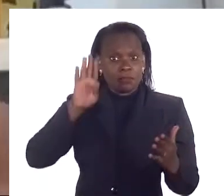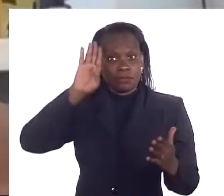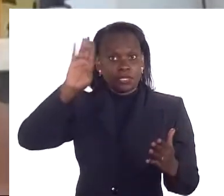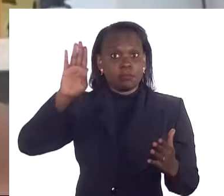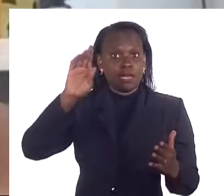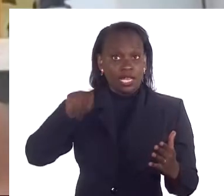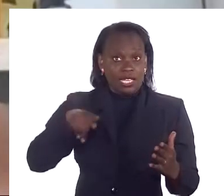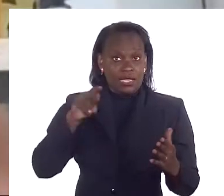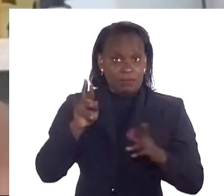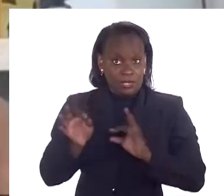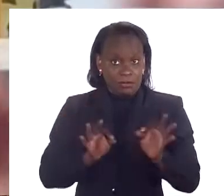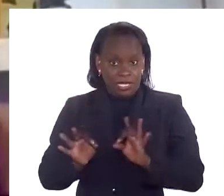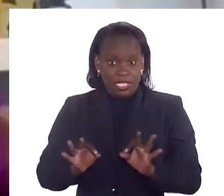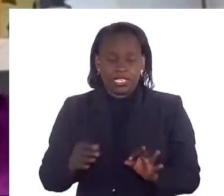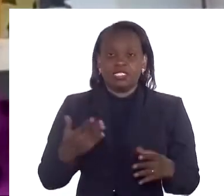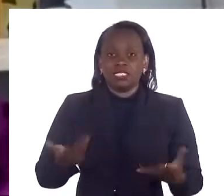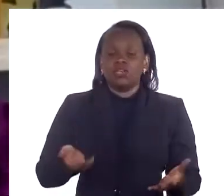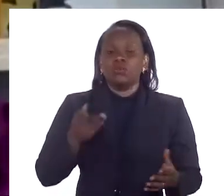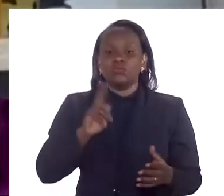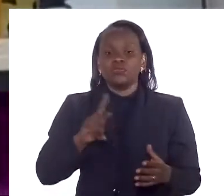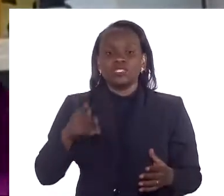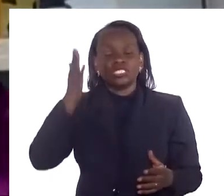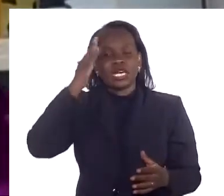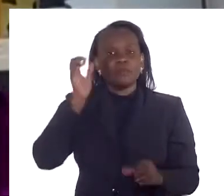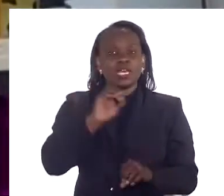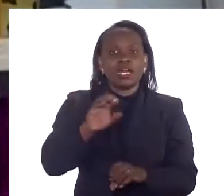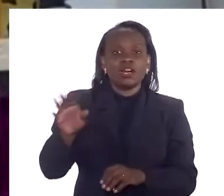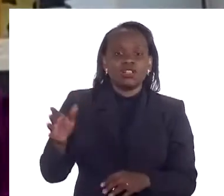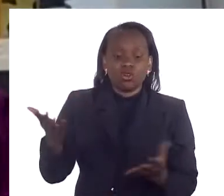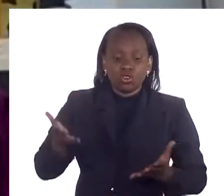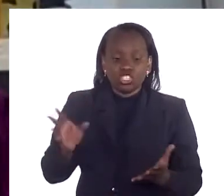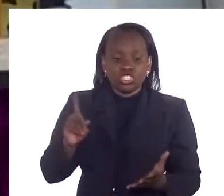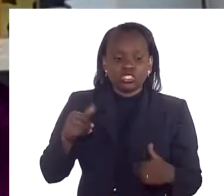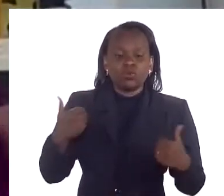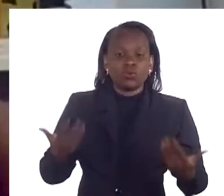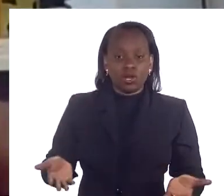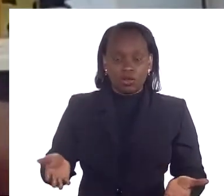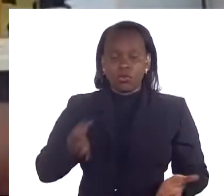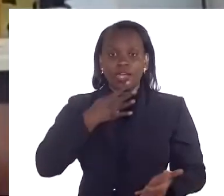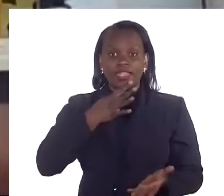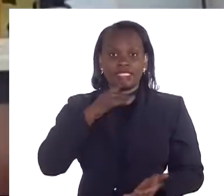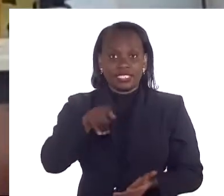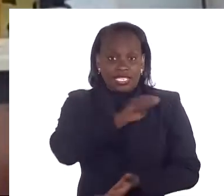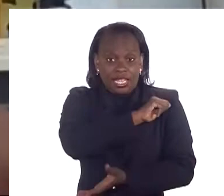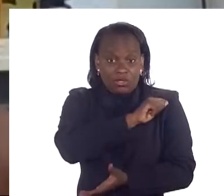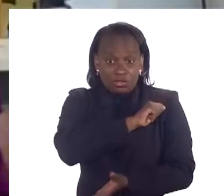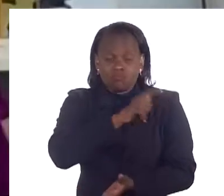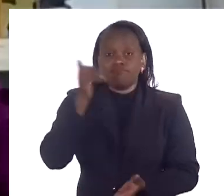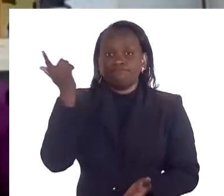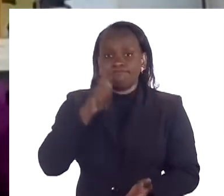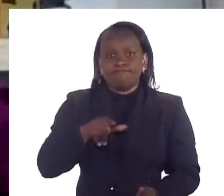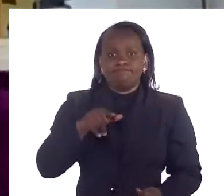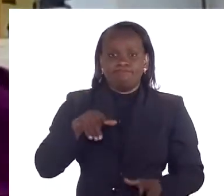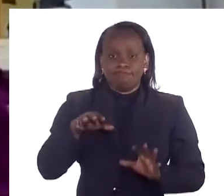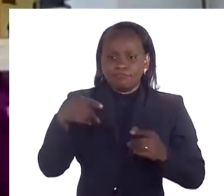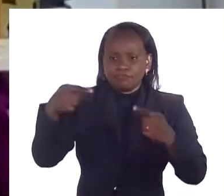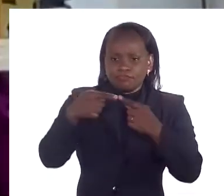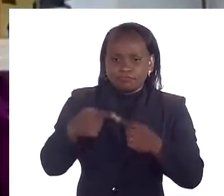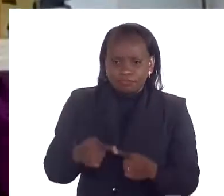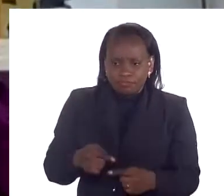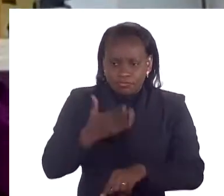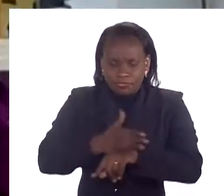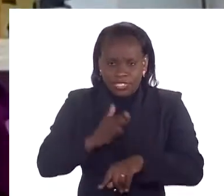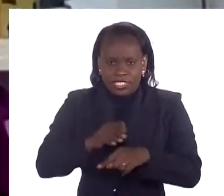chave é o planejamento, quando ele sabe qual é a aula que ele vai dar naquele dia, se ele conhece aquele aluno, ele consegue